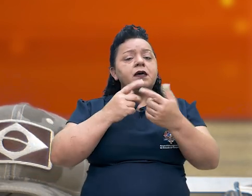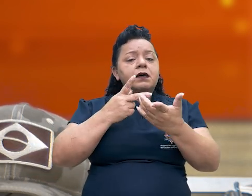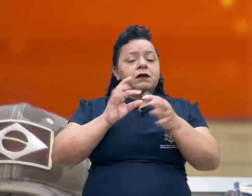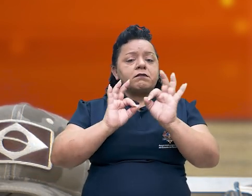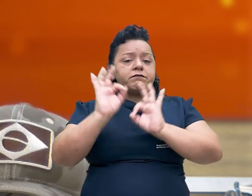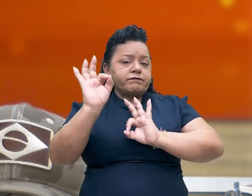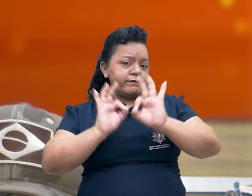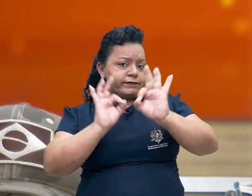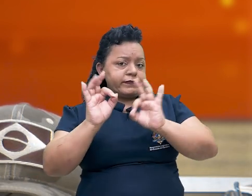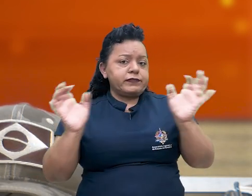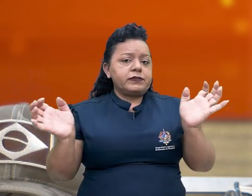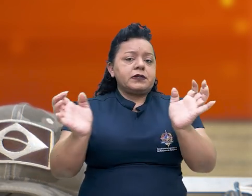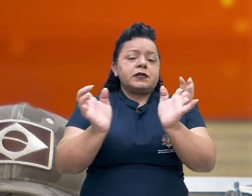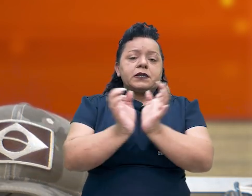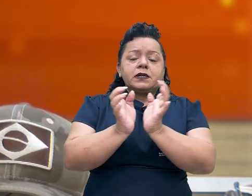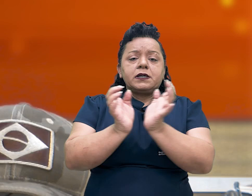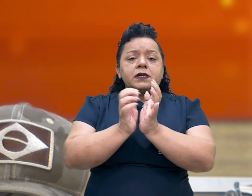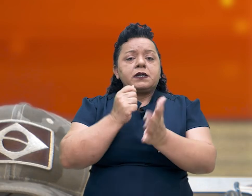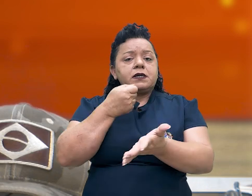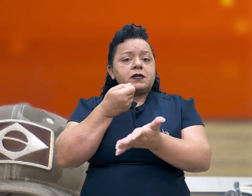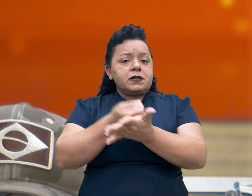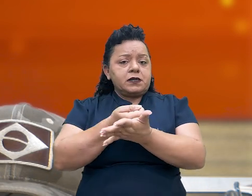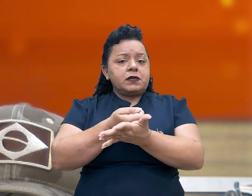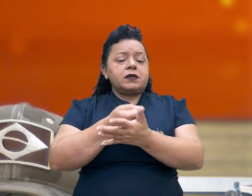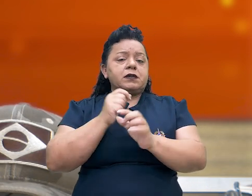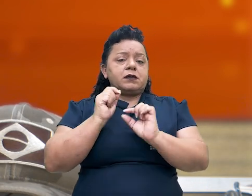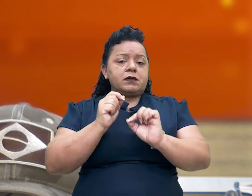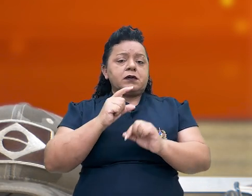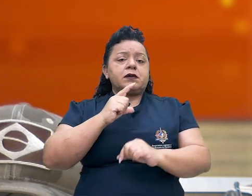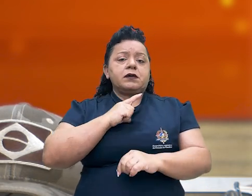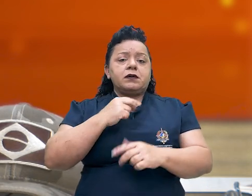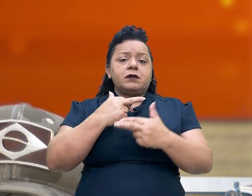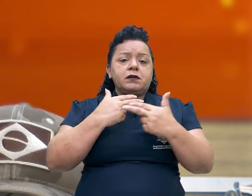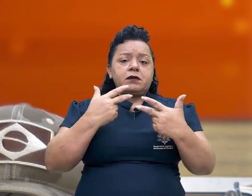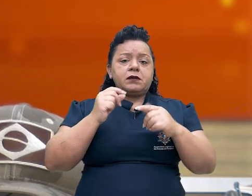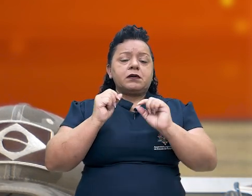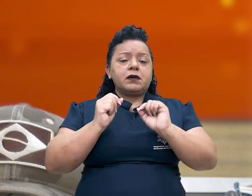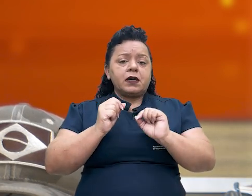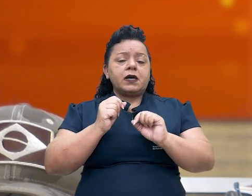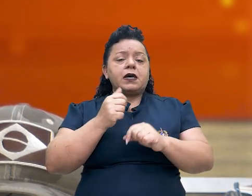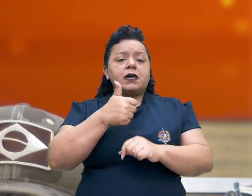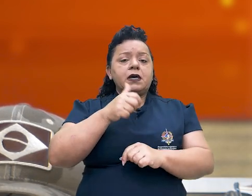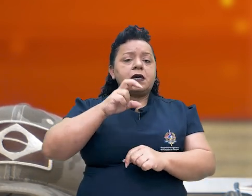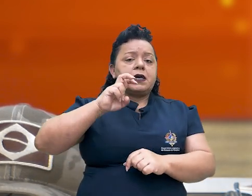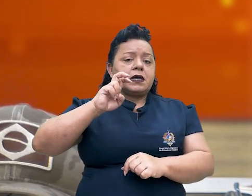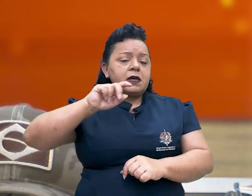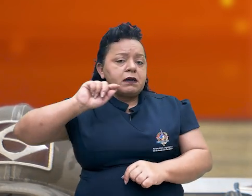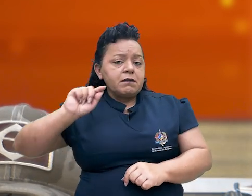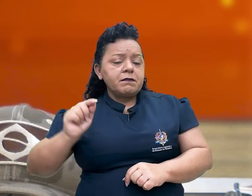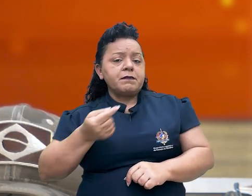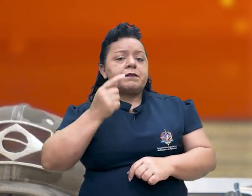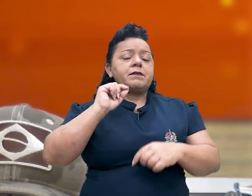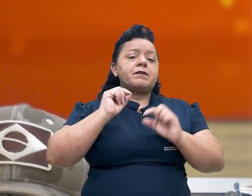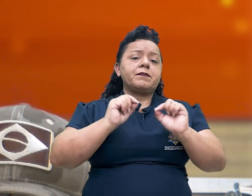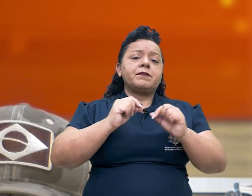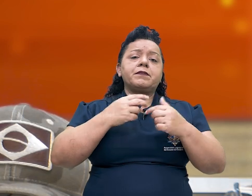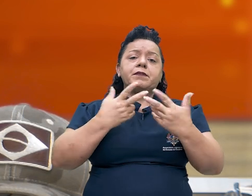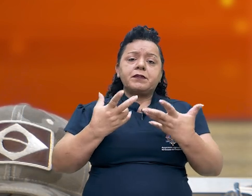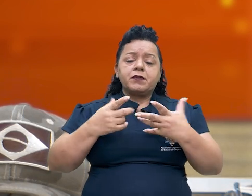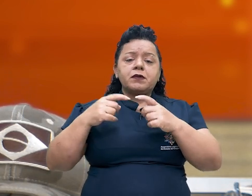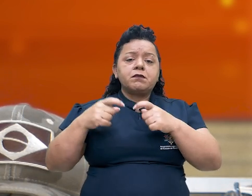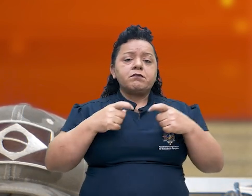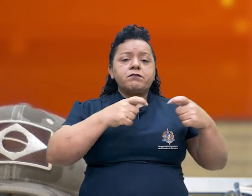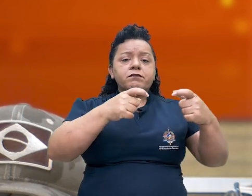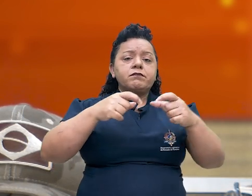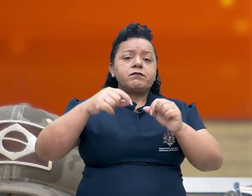conjunto eh para minimizar esses impactos a gente tem uma compra aí de mais de 15.000 fardos de água para poder atender aquelas